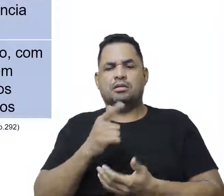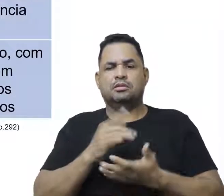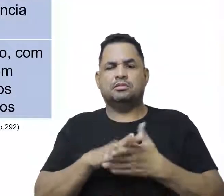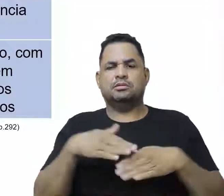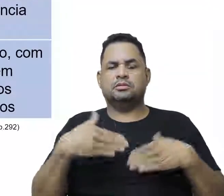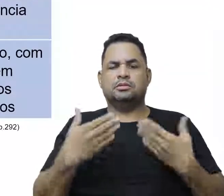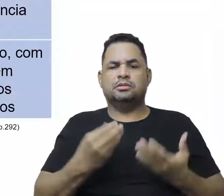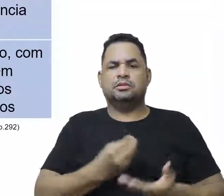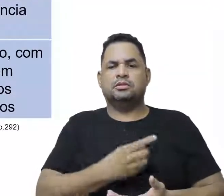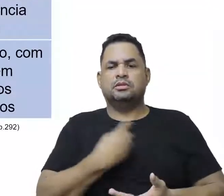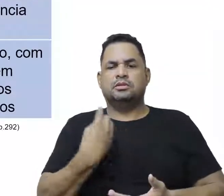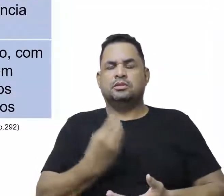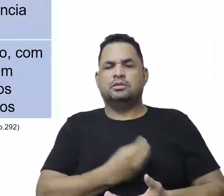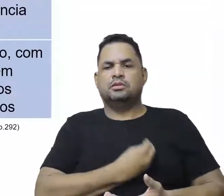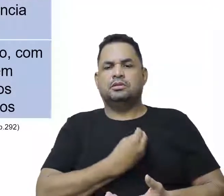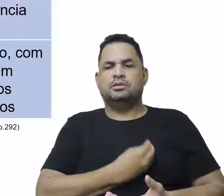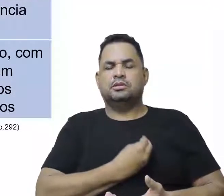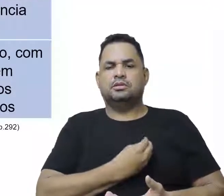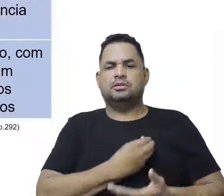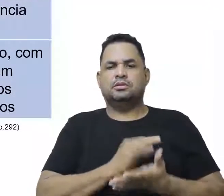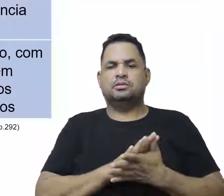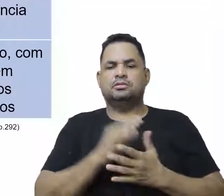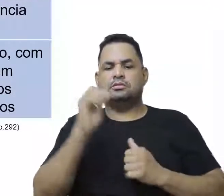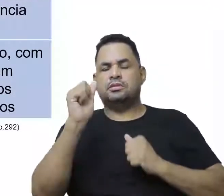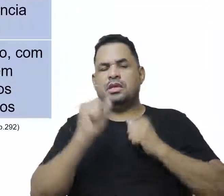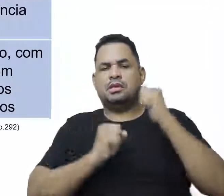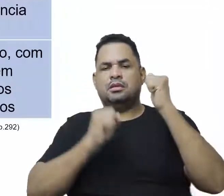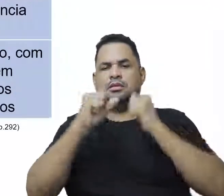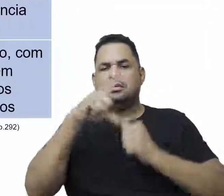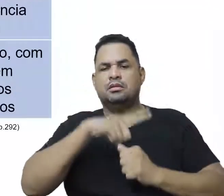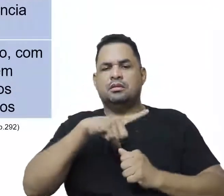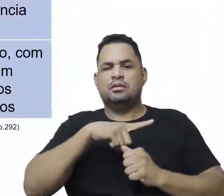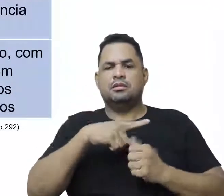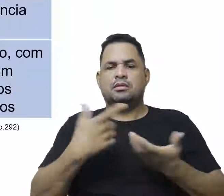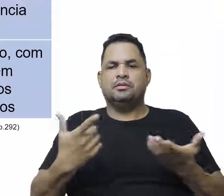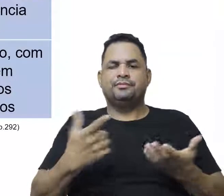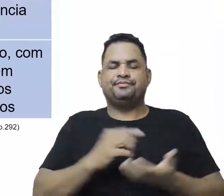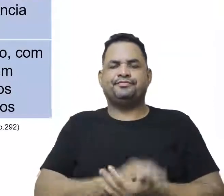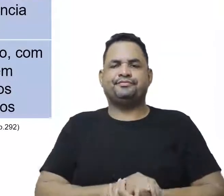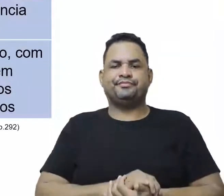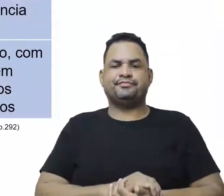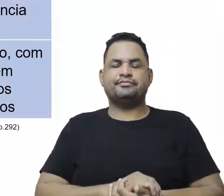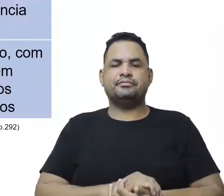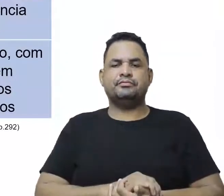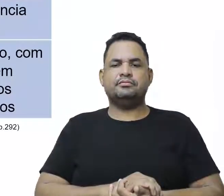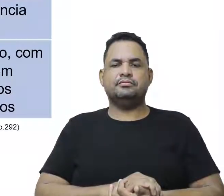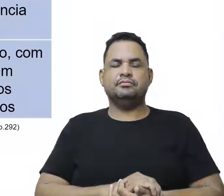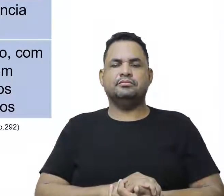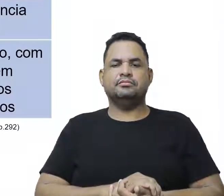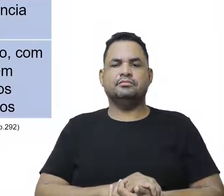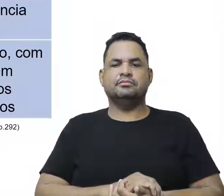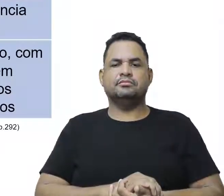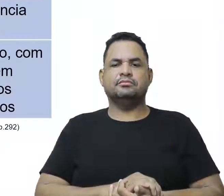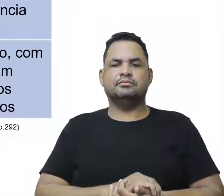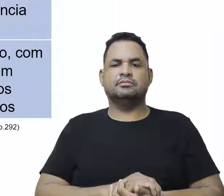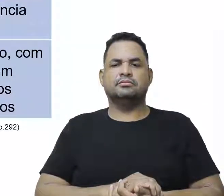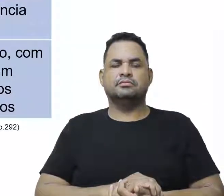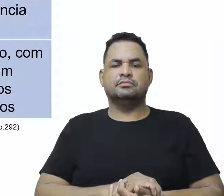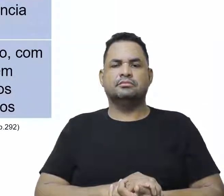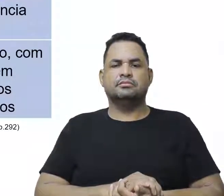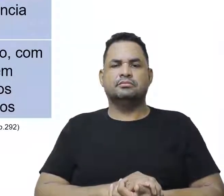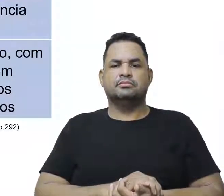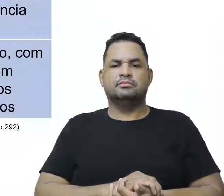da qual a gente vive hoje né mas industrializada que é produto do do sistema